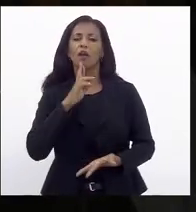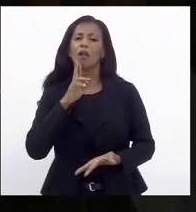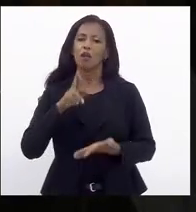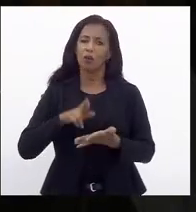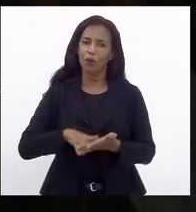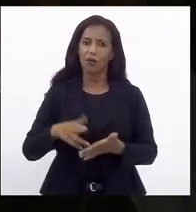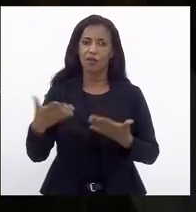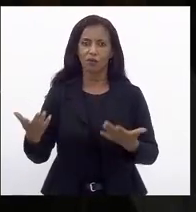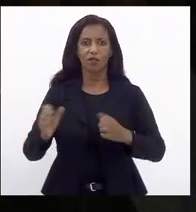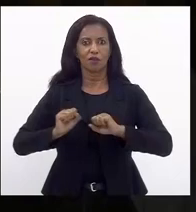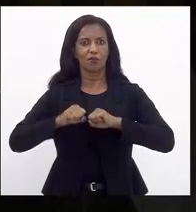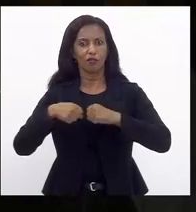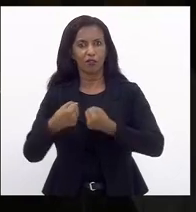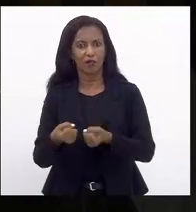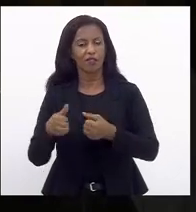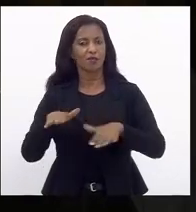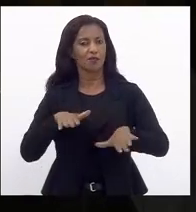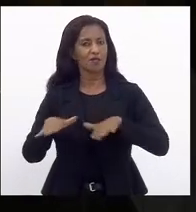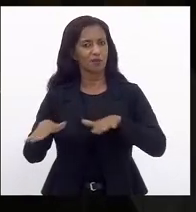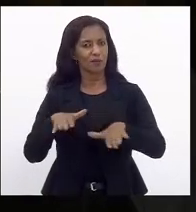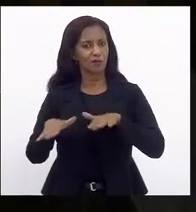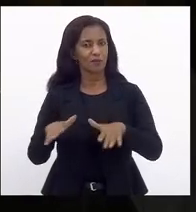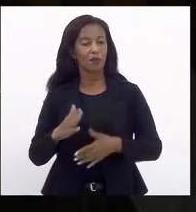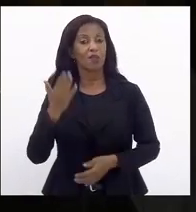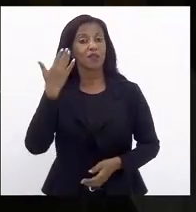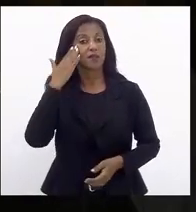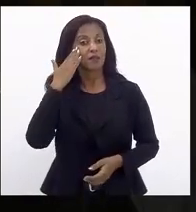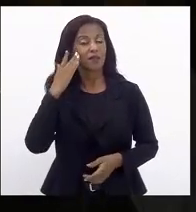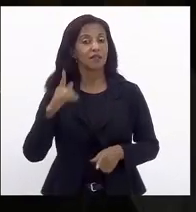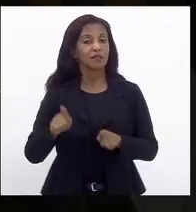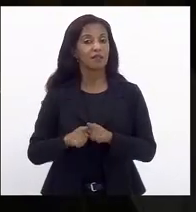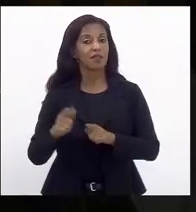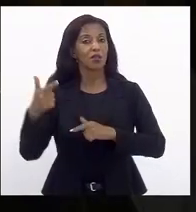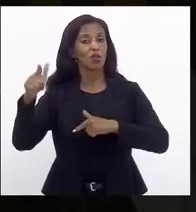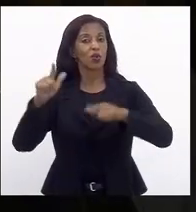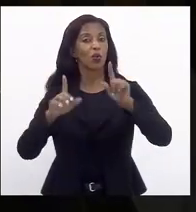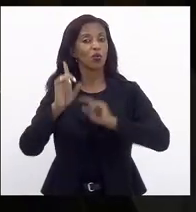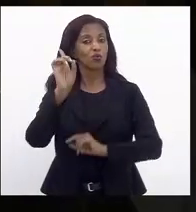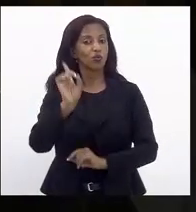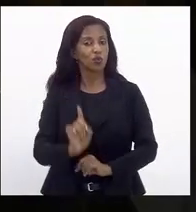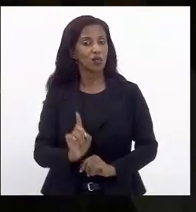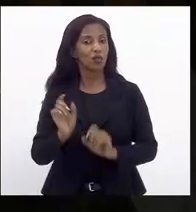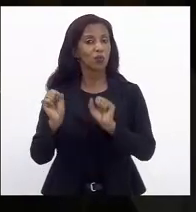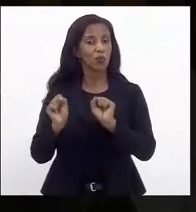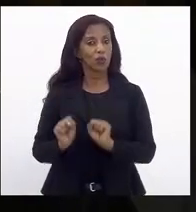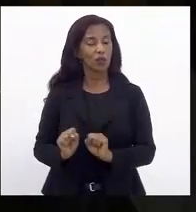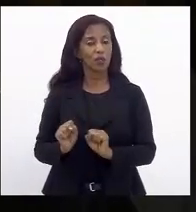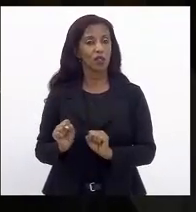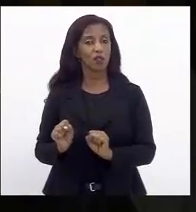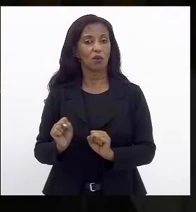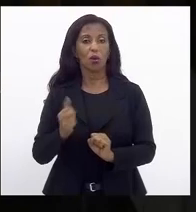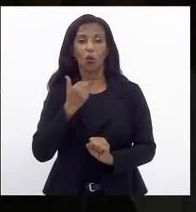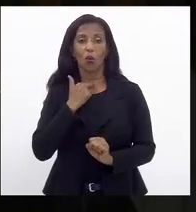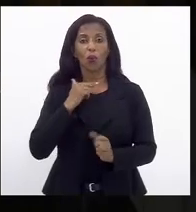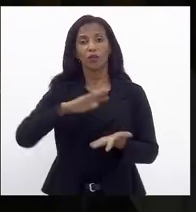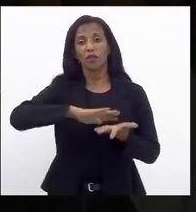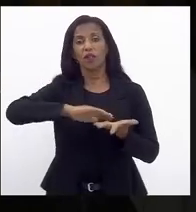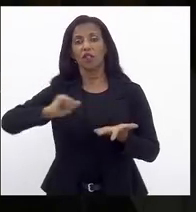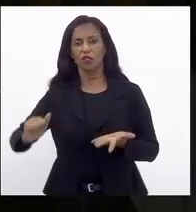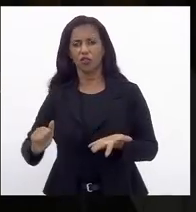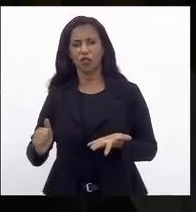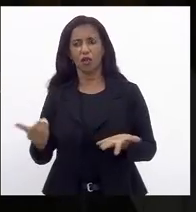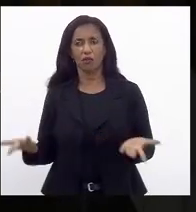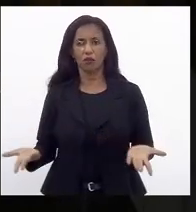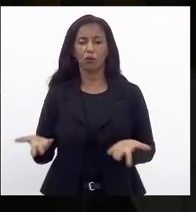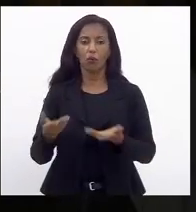reconhecemos isso fortalecemos esse movimento Mas entendemos os projetos poderiam ser retirados e